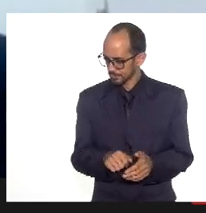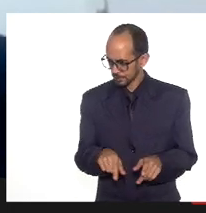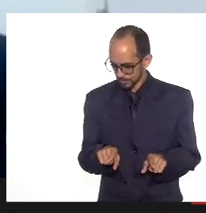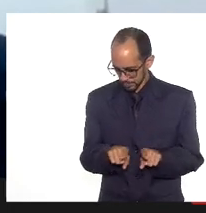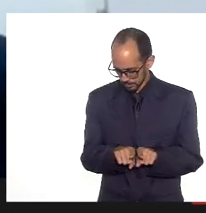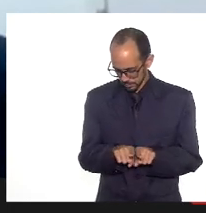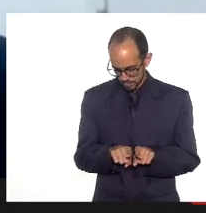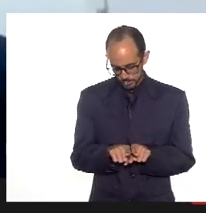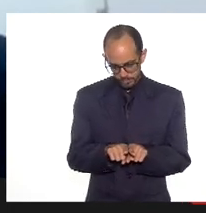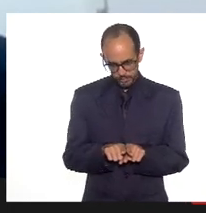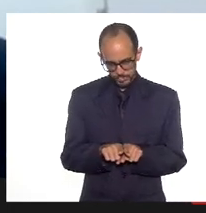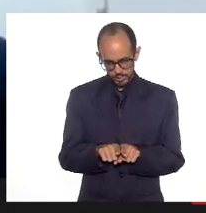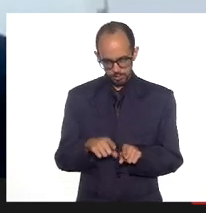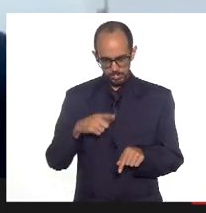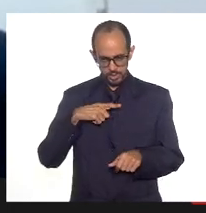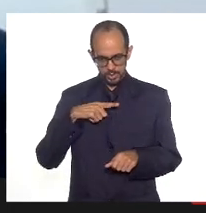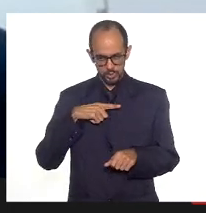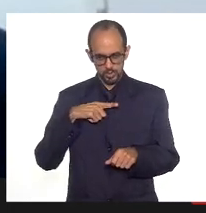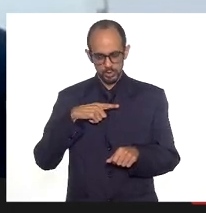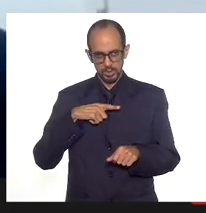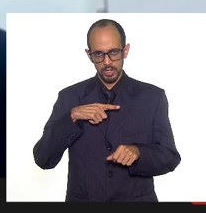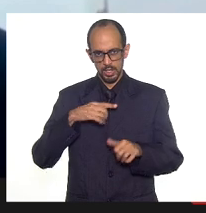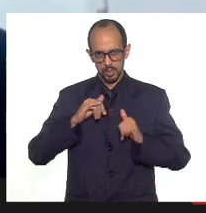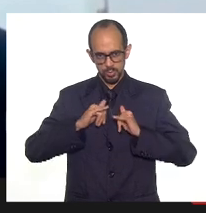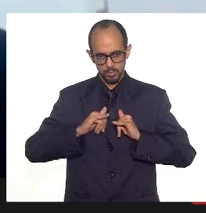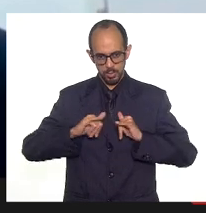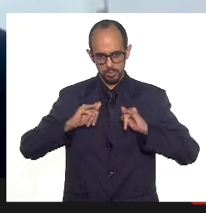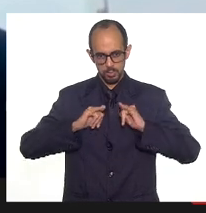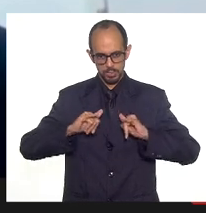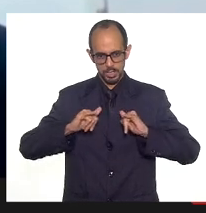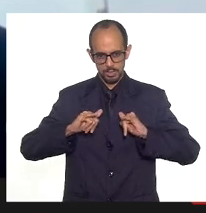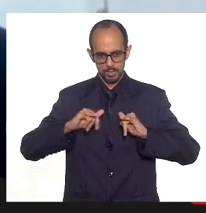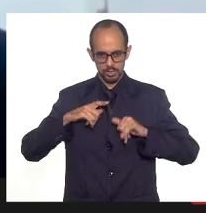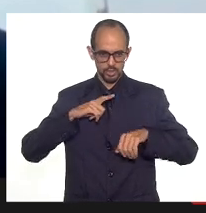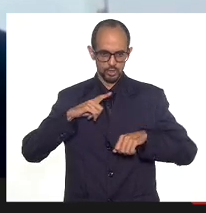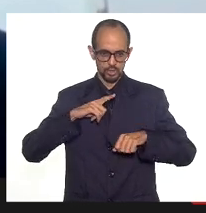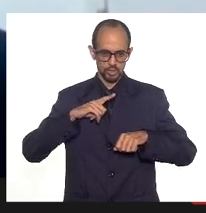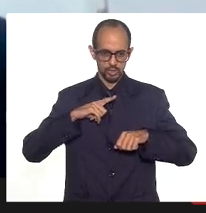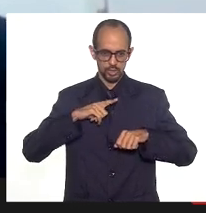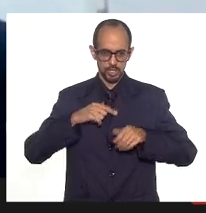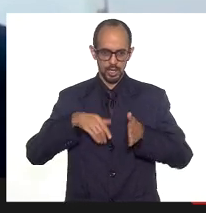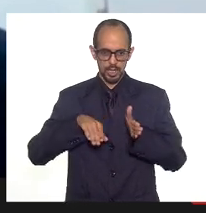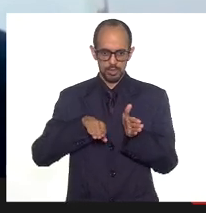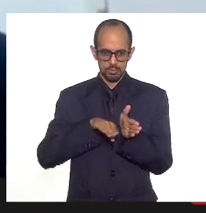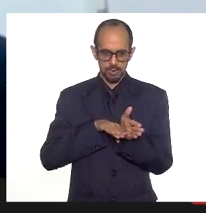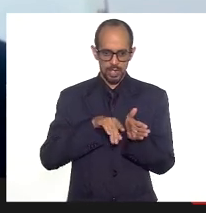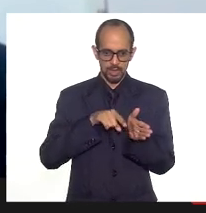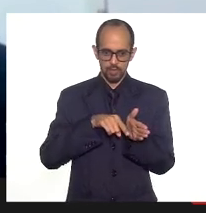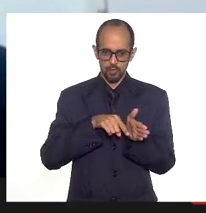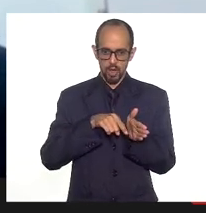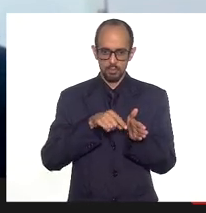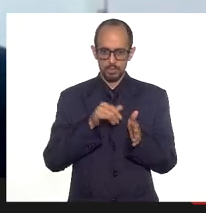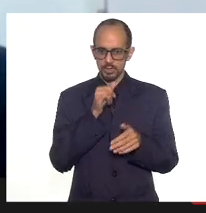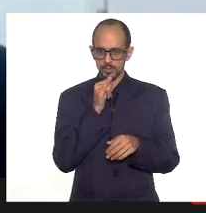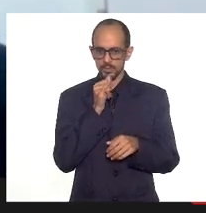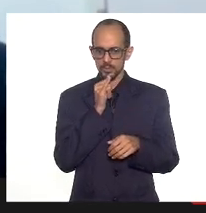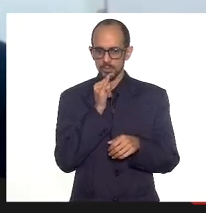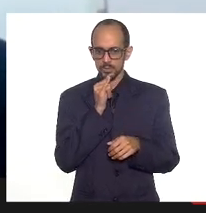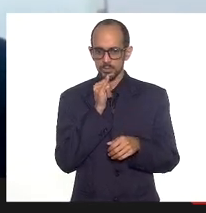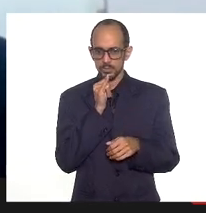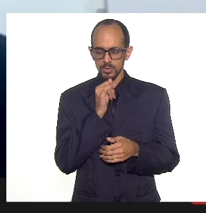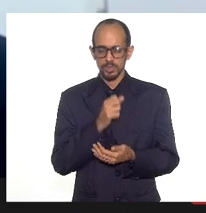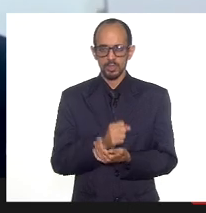gente traz de dados aqui, que foram complicados, é que a gente tem aqui as plataformas, né, as replicantes, por exemplo, né, a P66, a